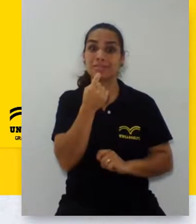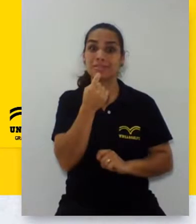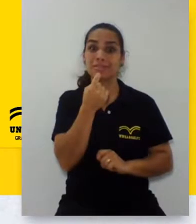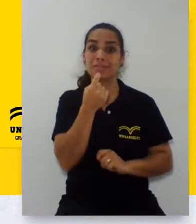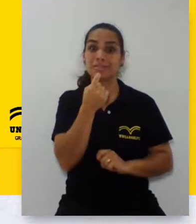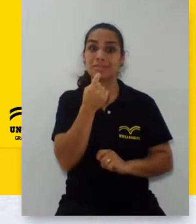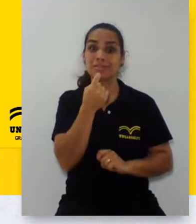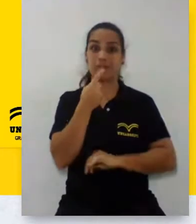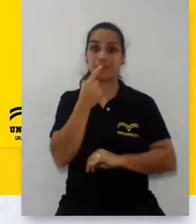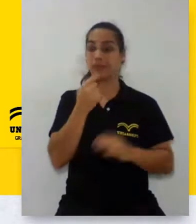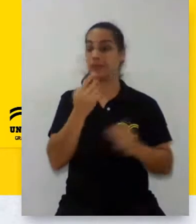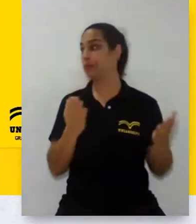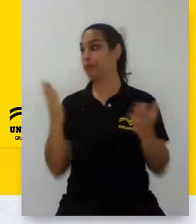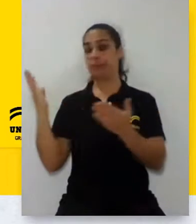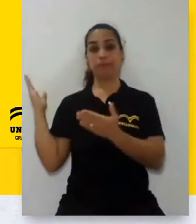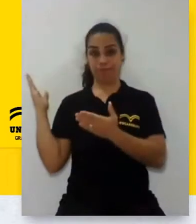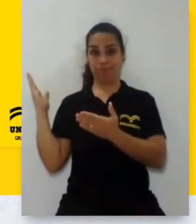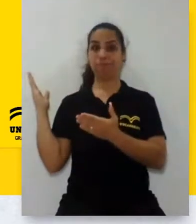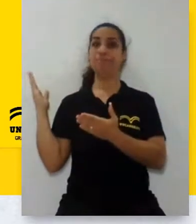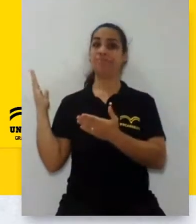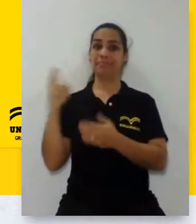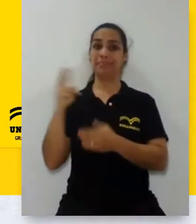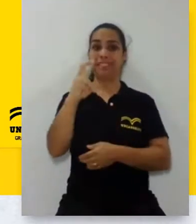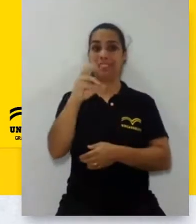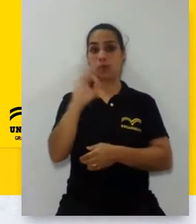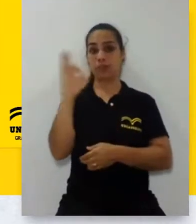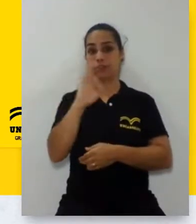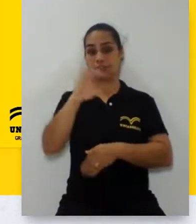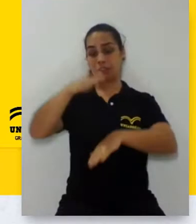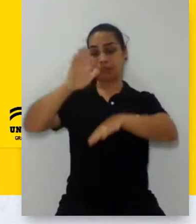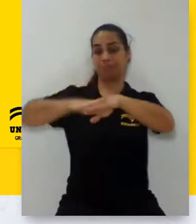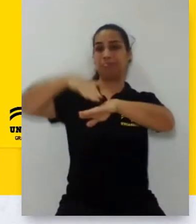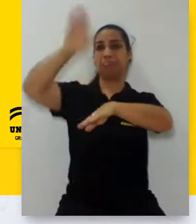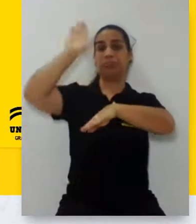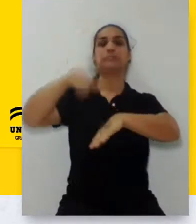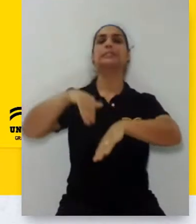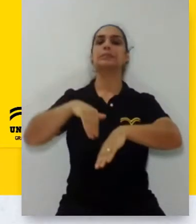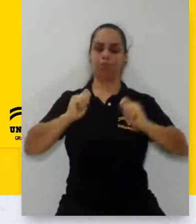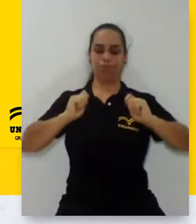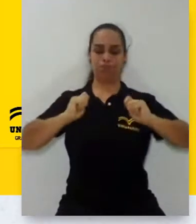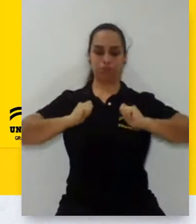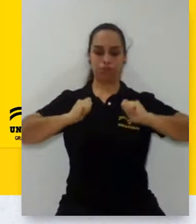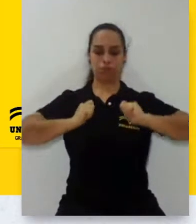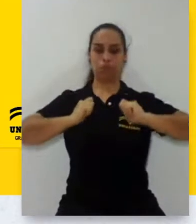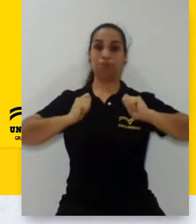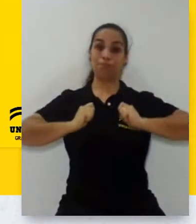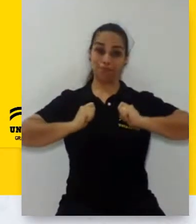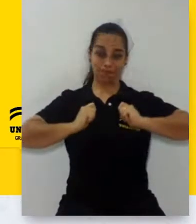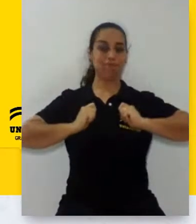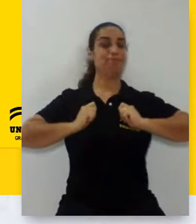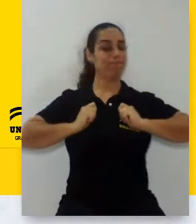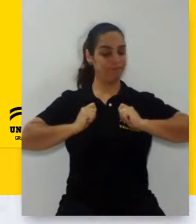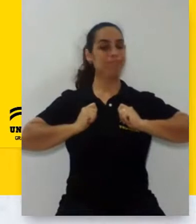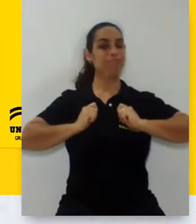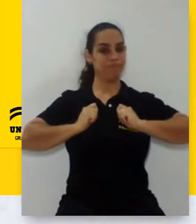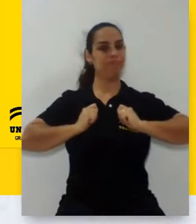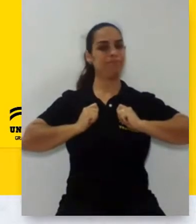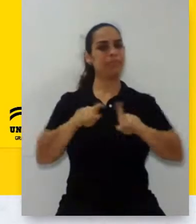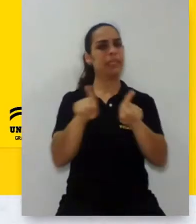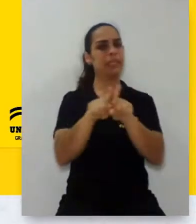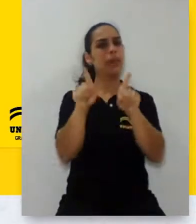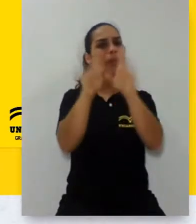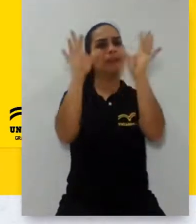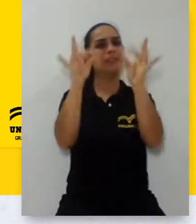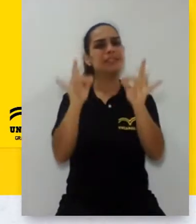mais de 50% sedentárias. Um outro detalhe ainda é que o Brasil está à frente de países como, por exemplo, o famoso